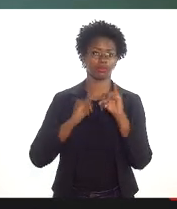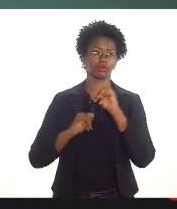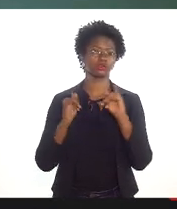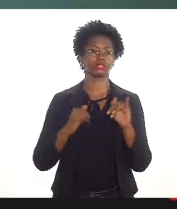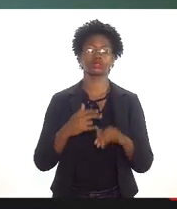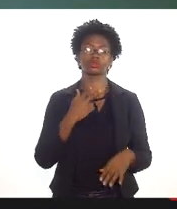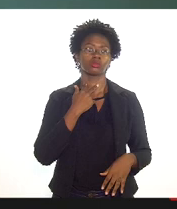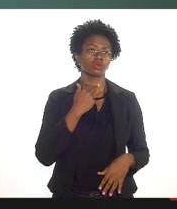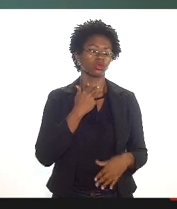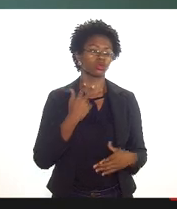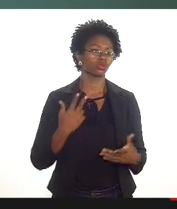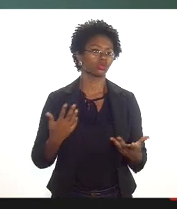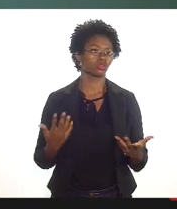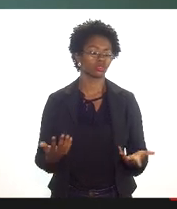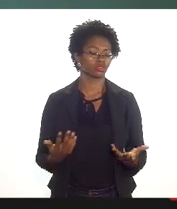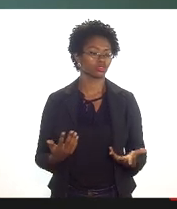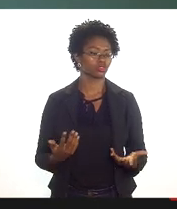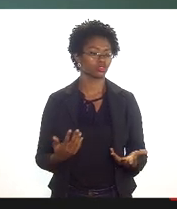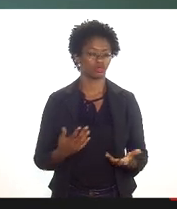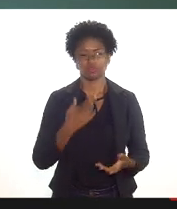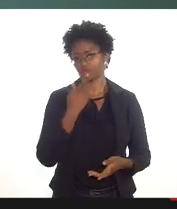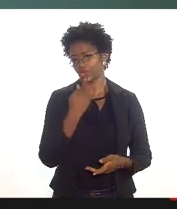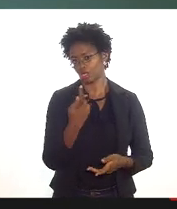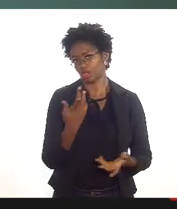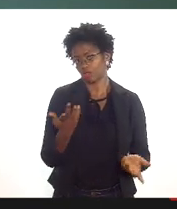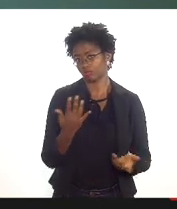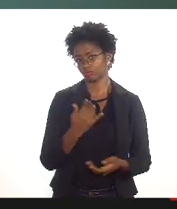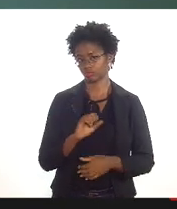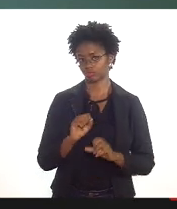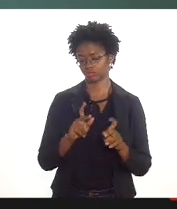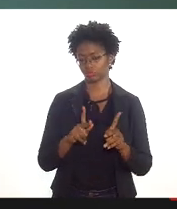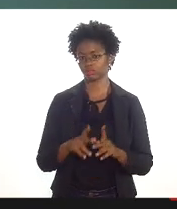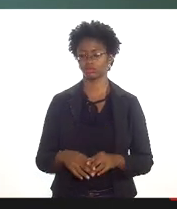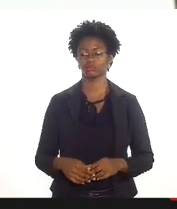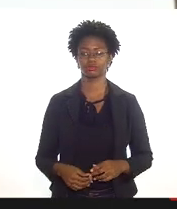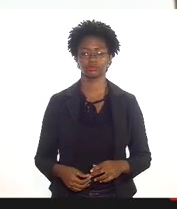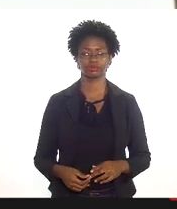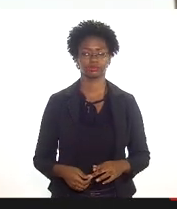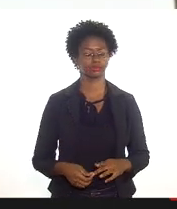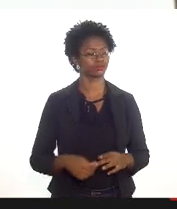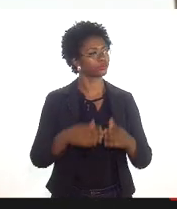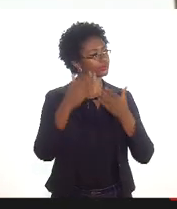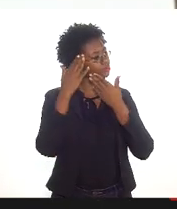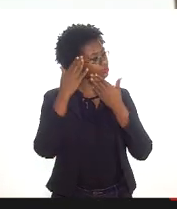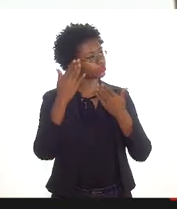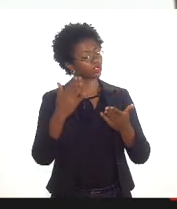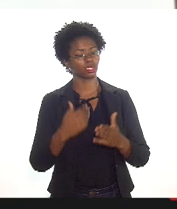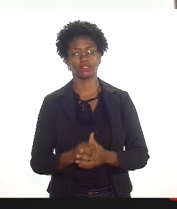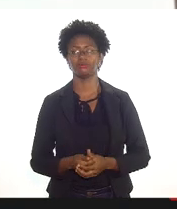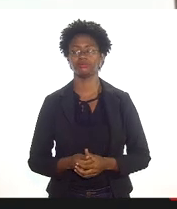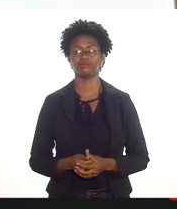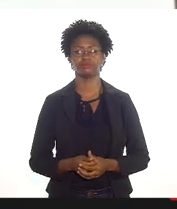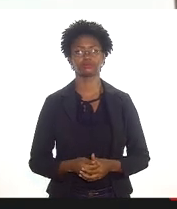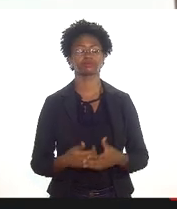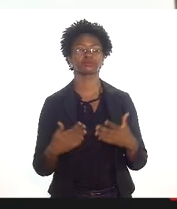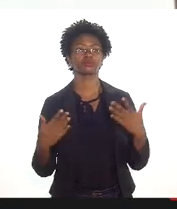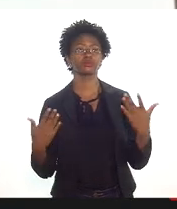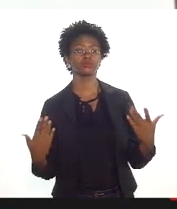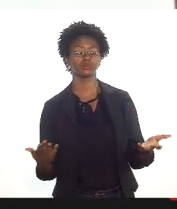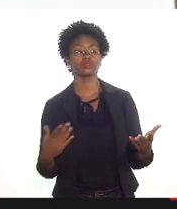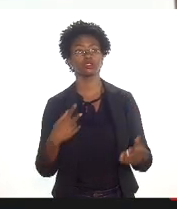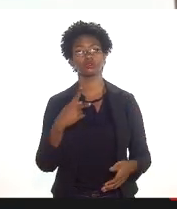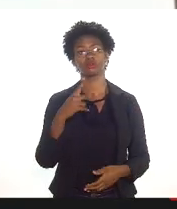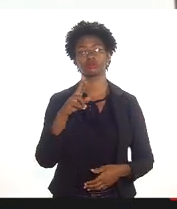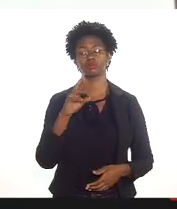como assim, comentar, ok? Obrigado, doutor Flávio. Eu arguo ao